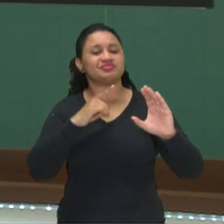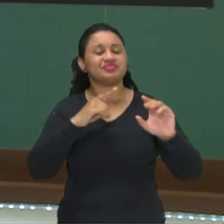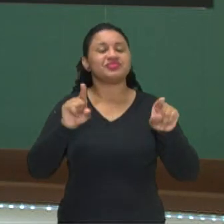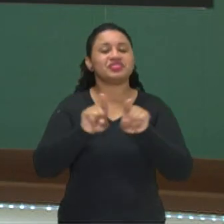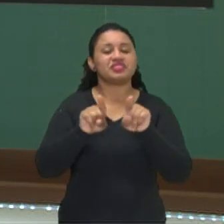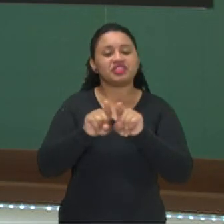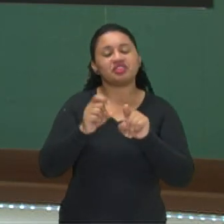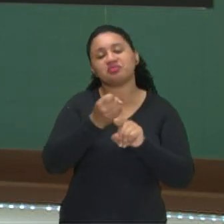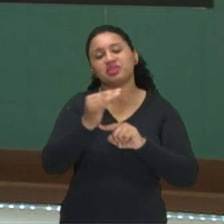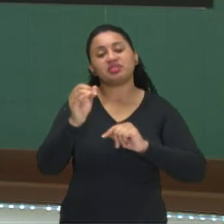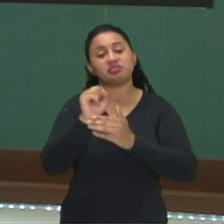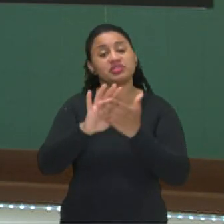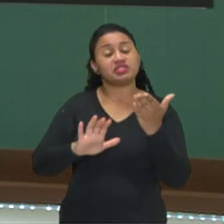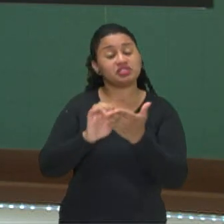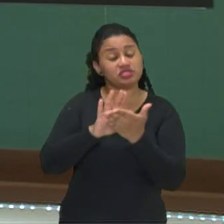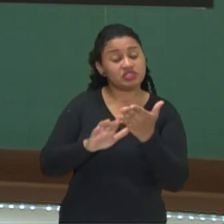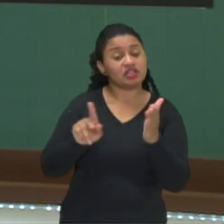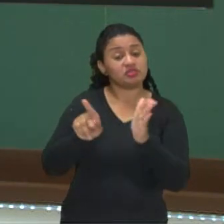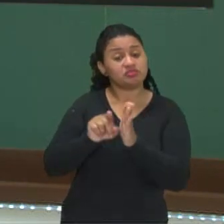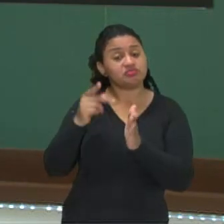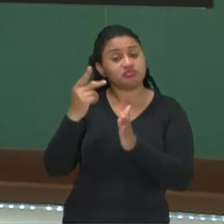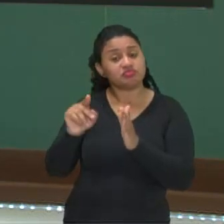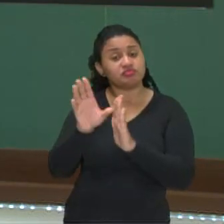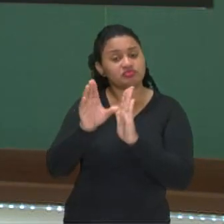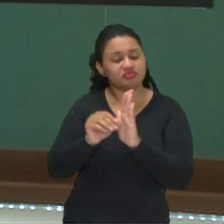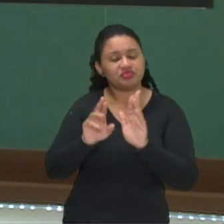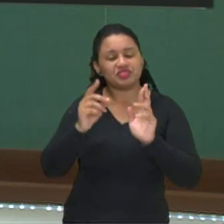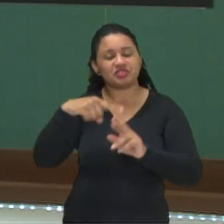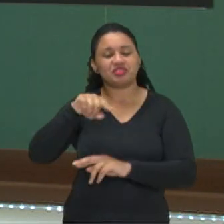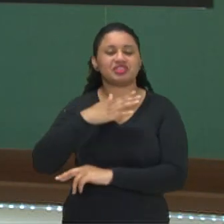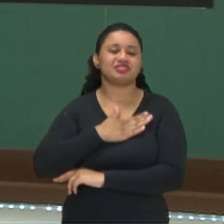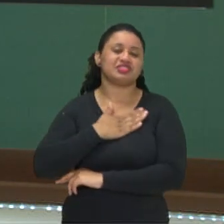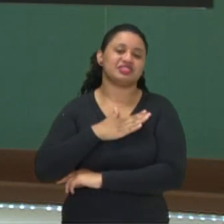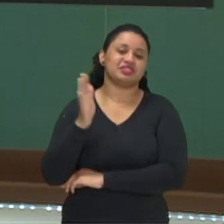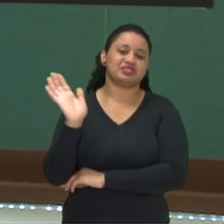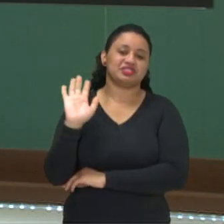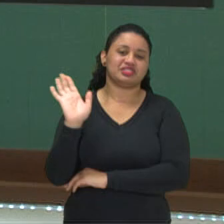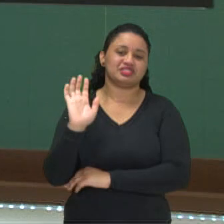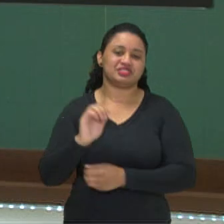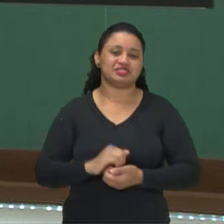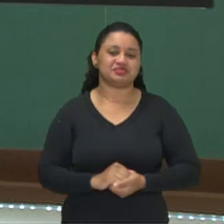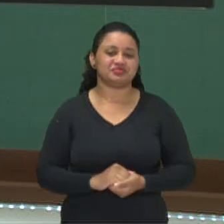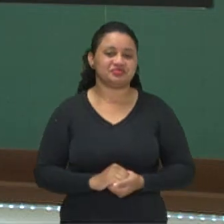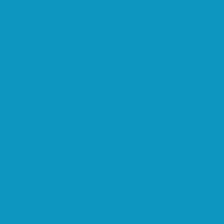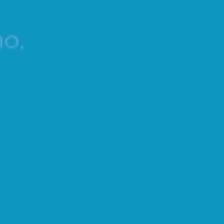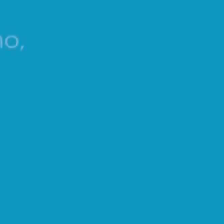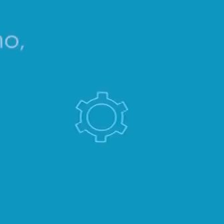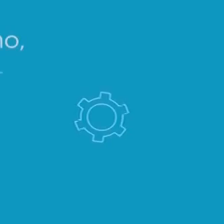fizemos algumas atividades aplicadas a ele. Espero que vocês tenham gostado e até breve, galera.